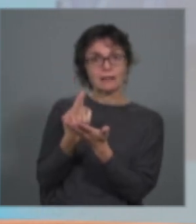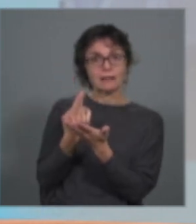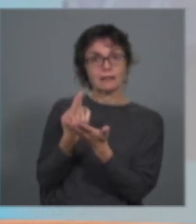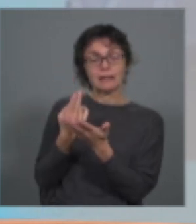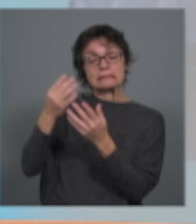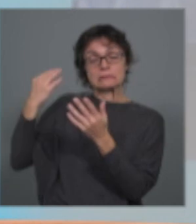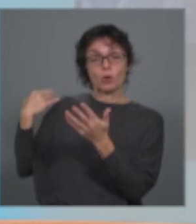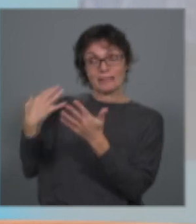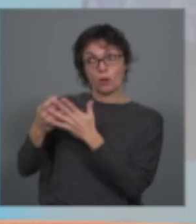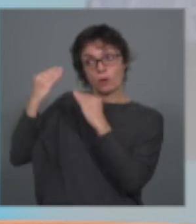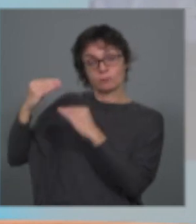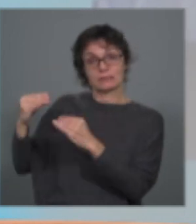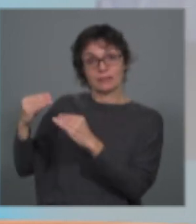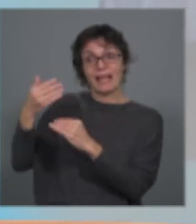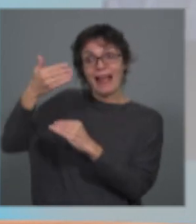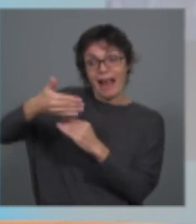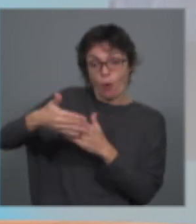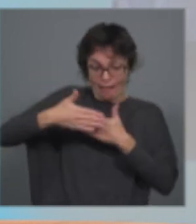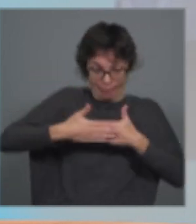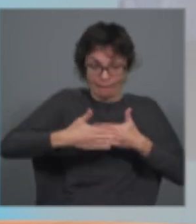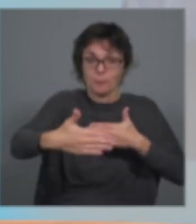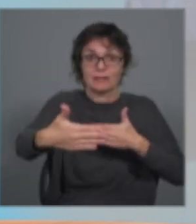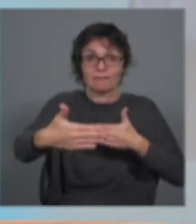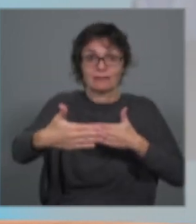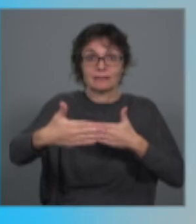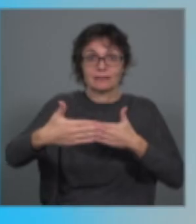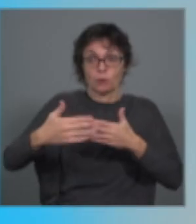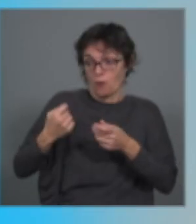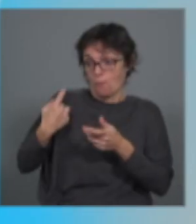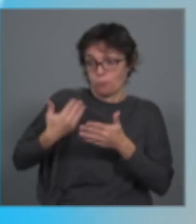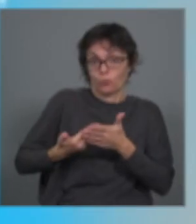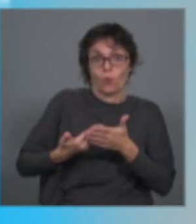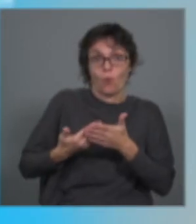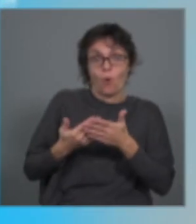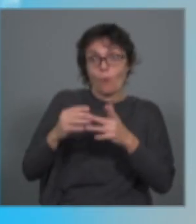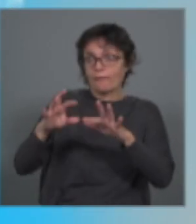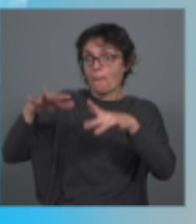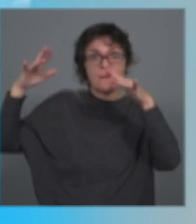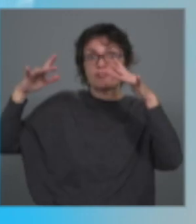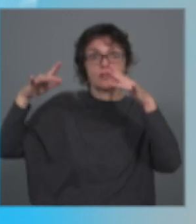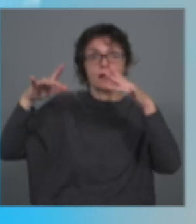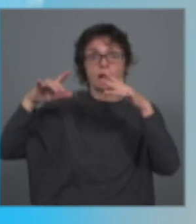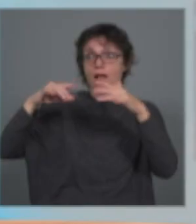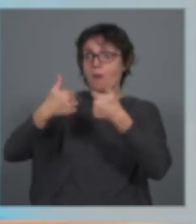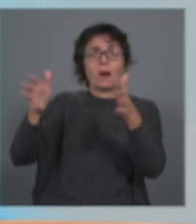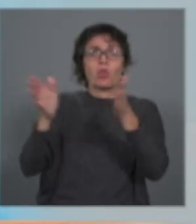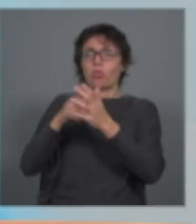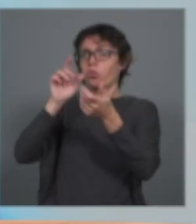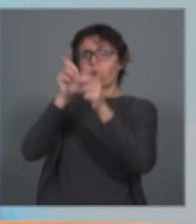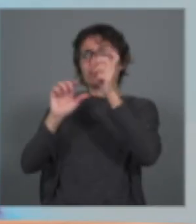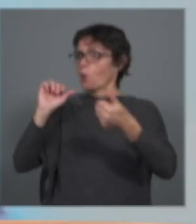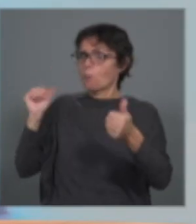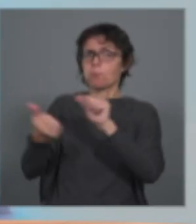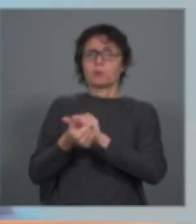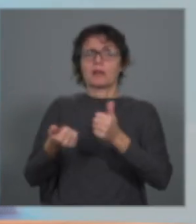à volta e vê que há dificuldade. E, portanto, o trabalho a fazer agora é cada vez mais tentar vincar